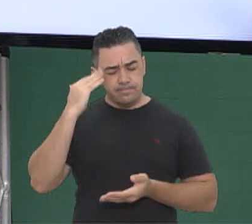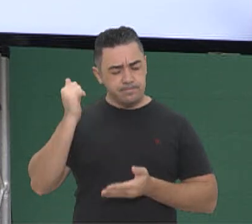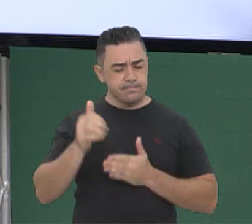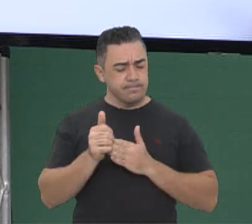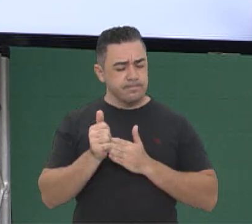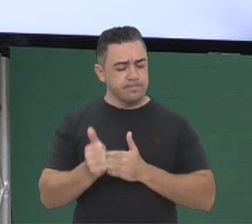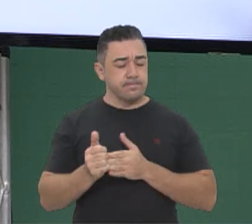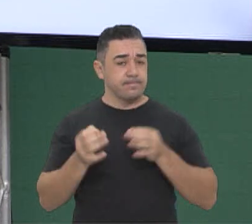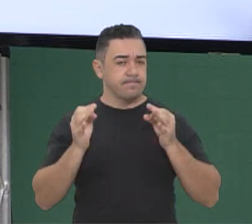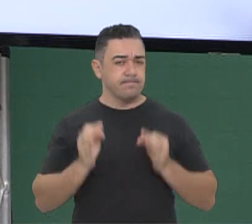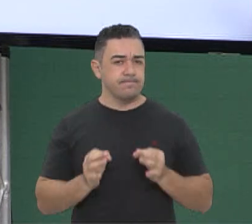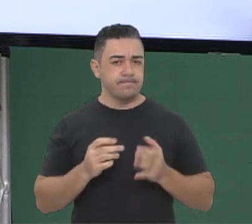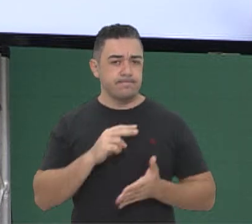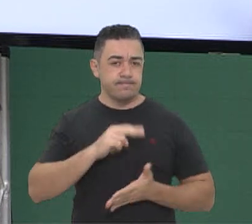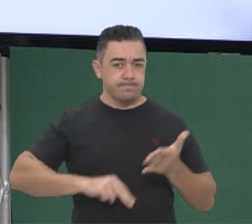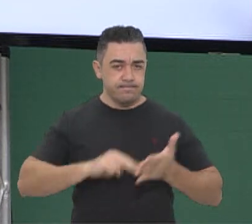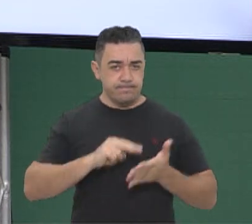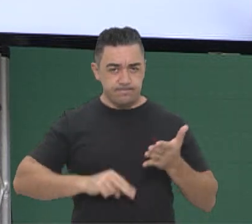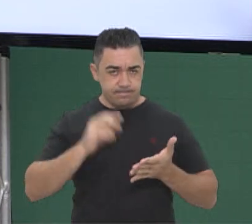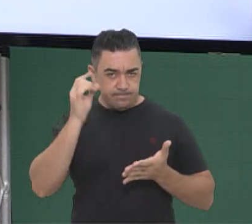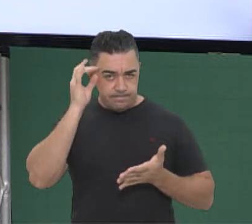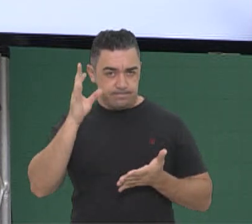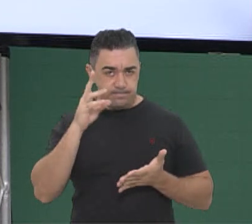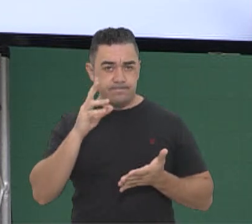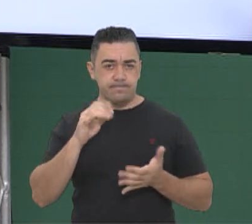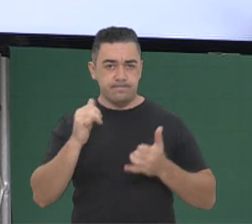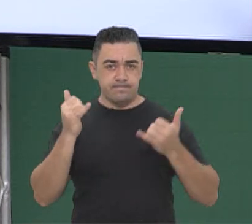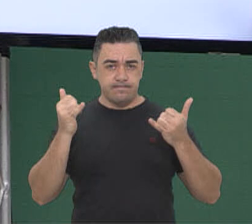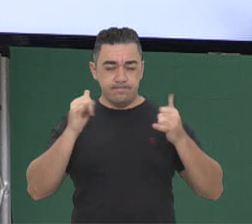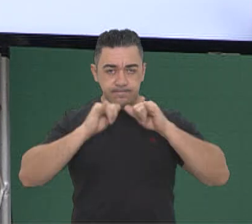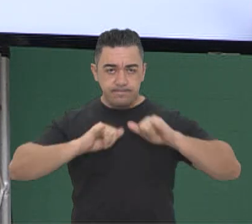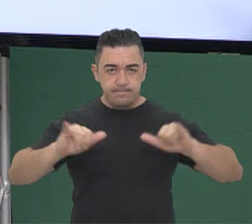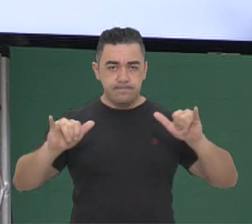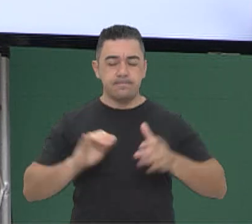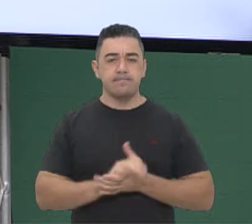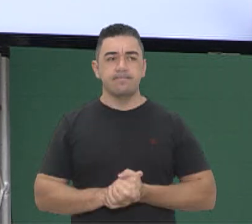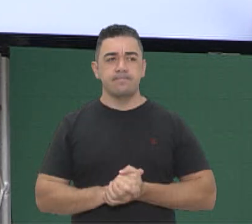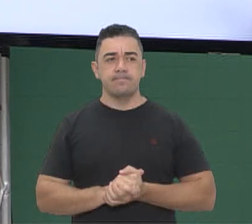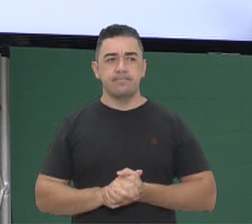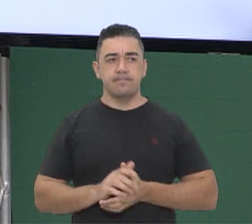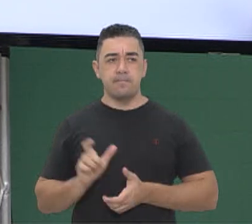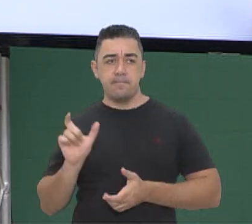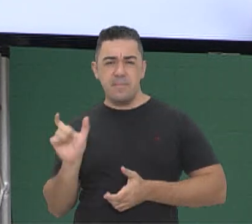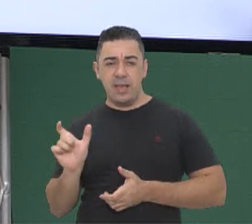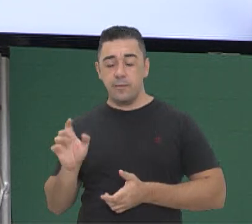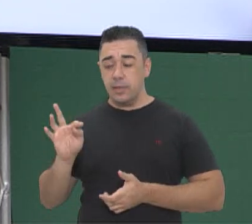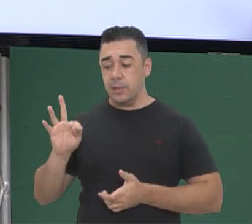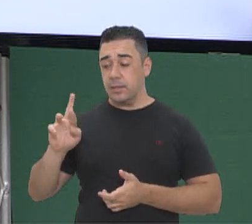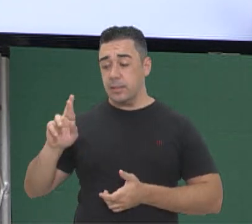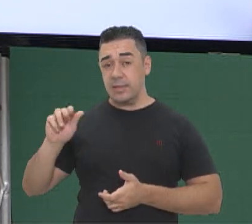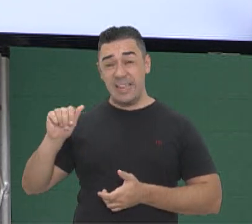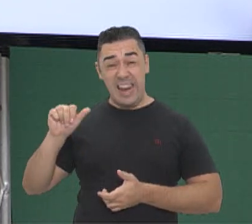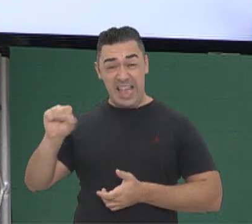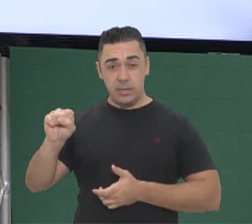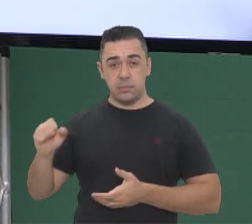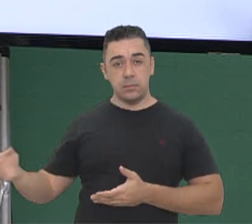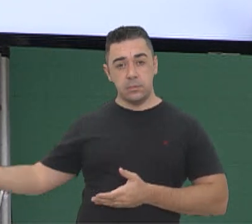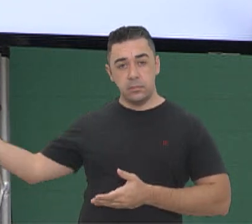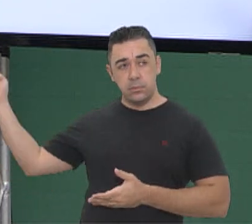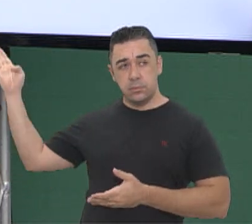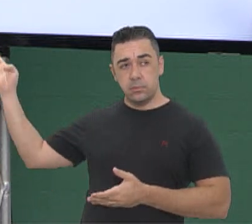nos guiar para a nossa leitura da notícia. A palavrinha traz, olha só, preposição,